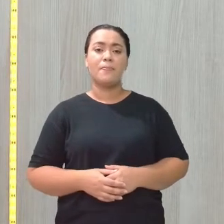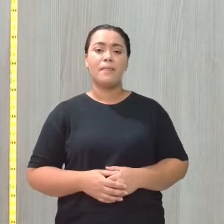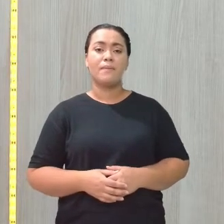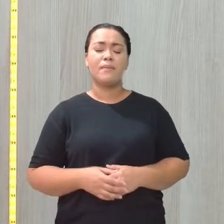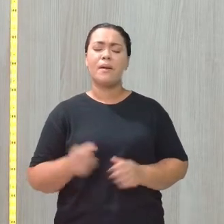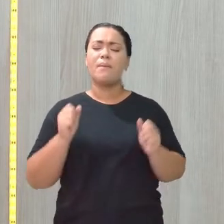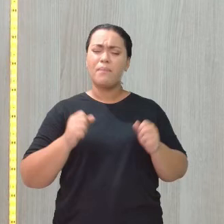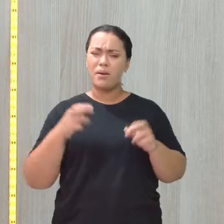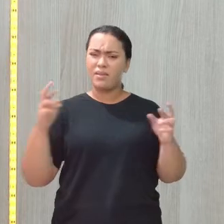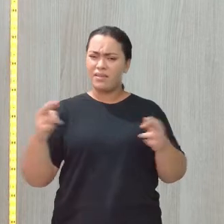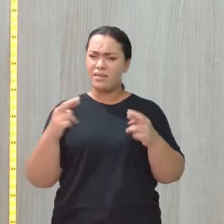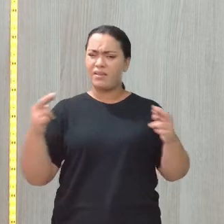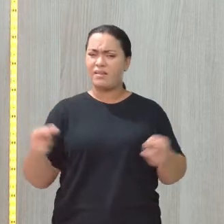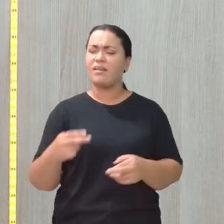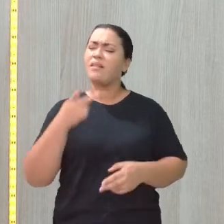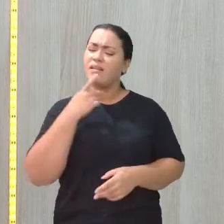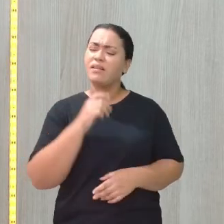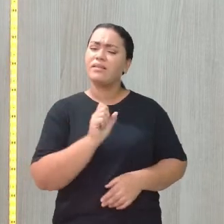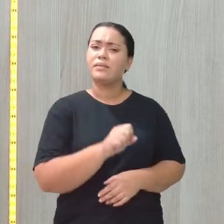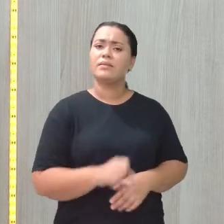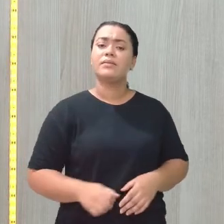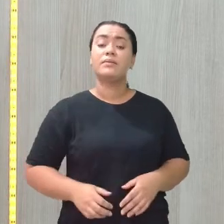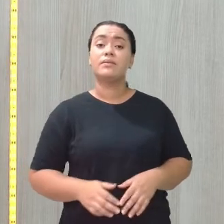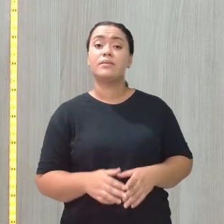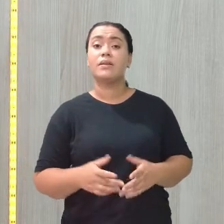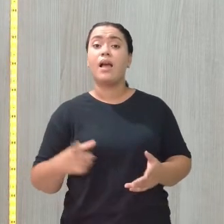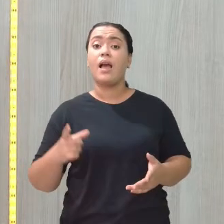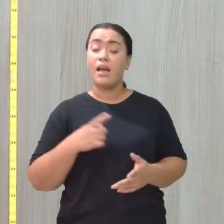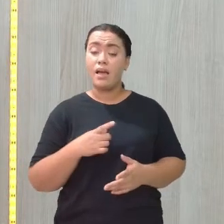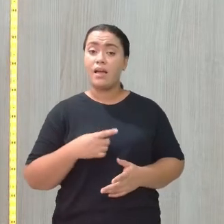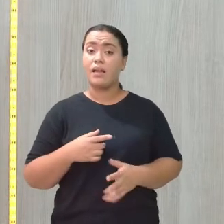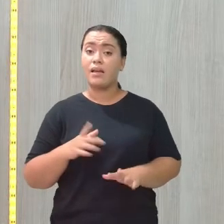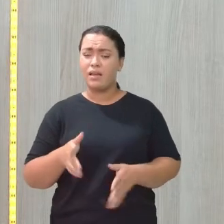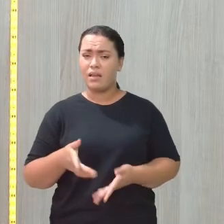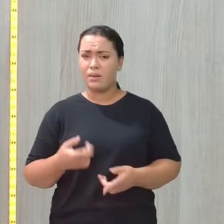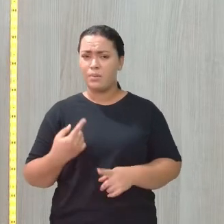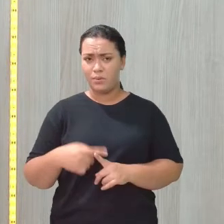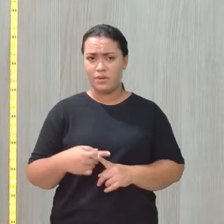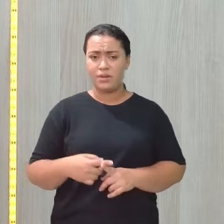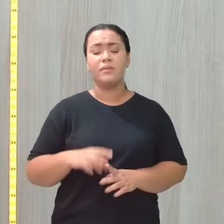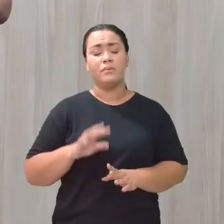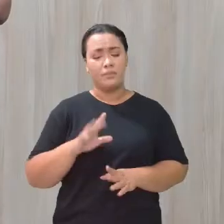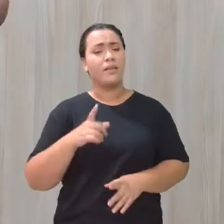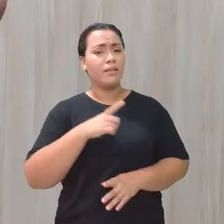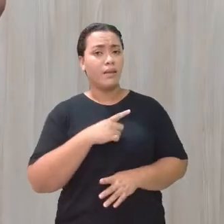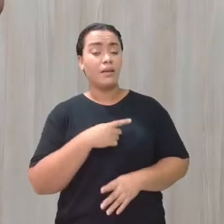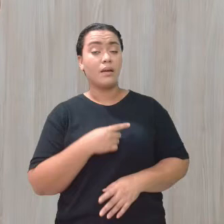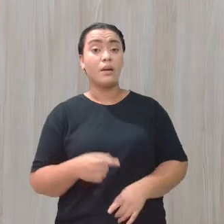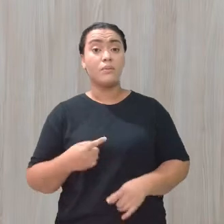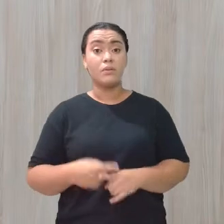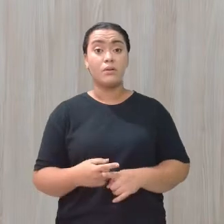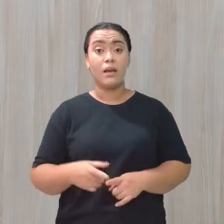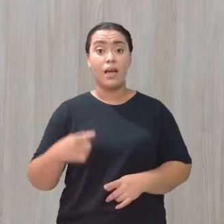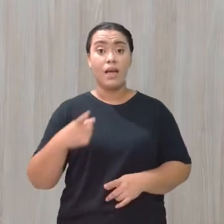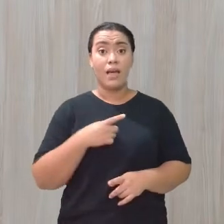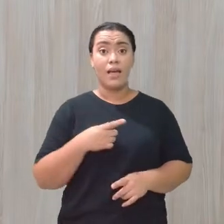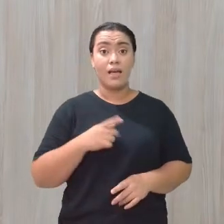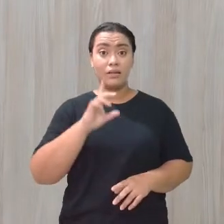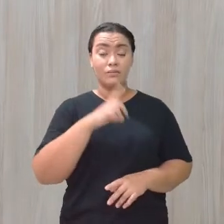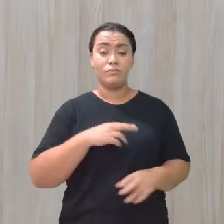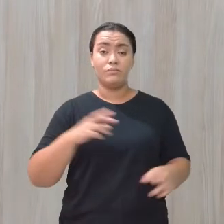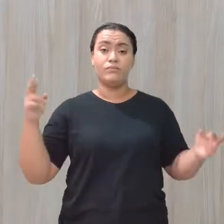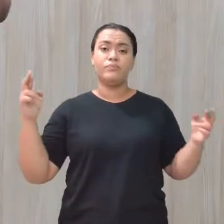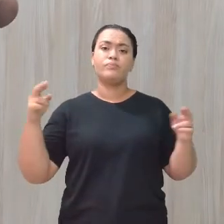apresentar a rima? A gente viu, não foi? Sim. Que sim. E tem uma justificativa? Tem. Por quê? Quando a gente tem um texto poético,